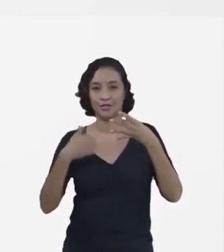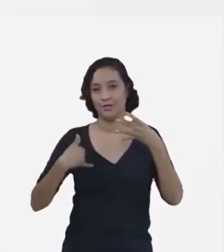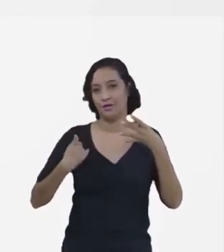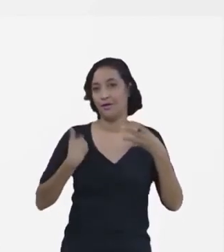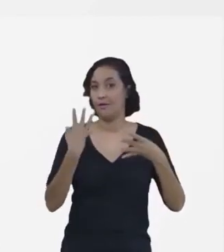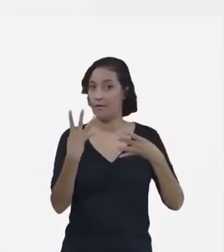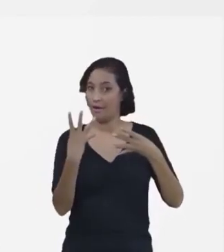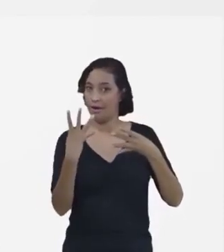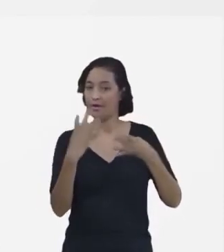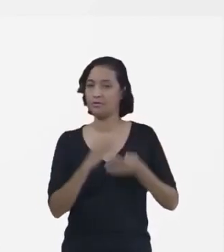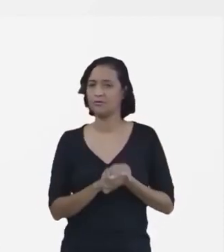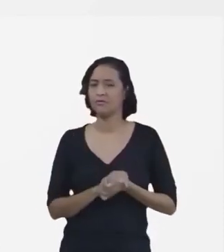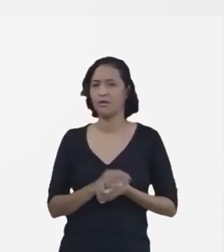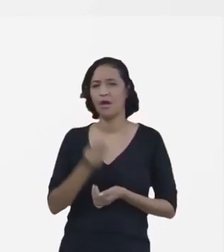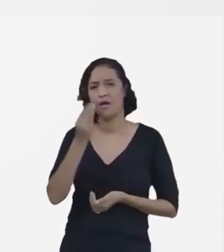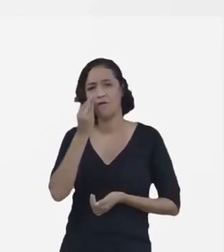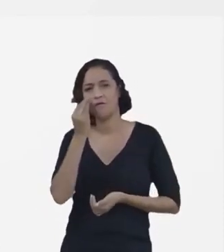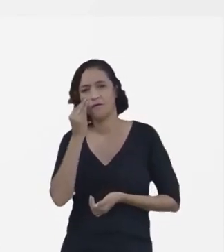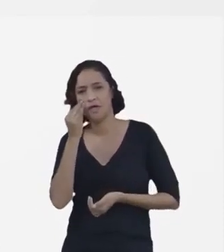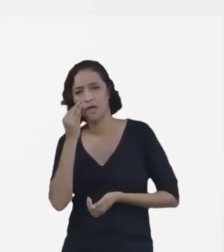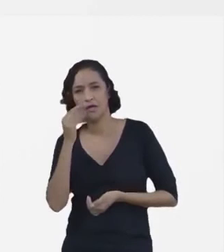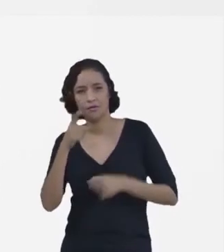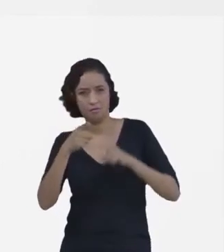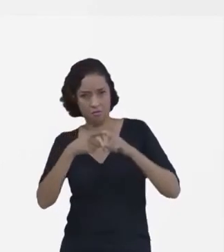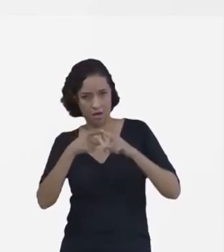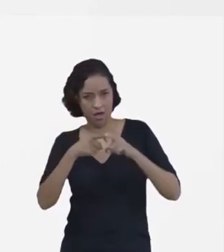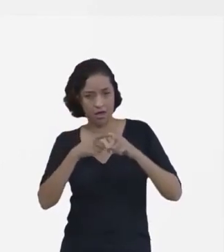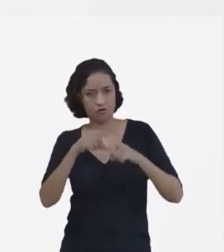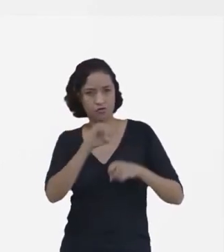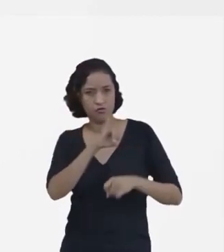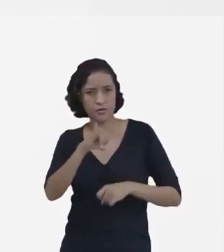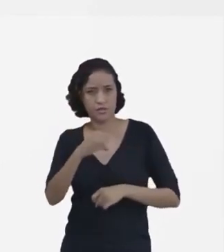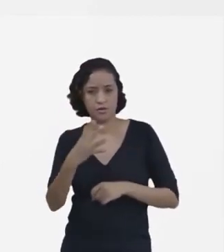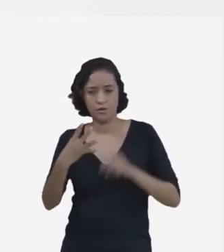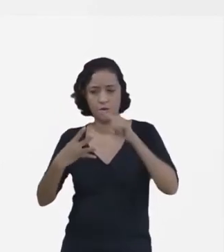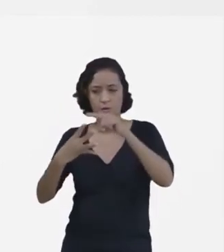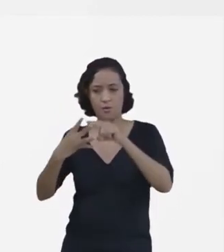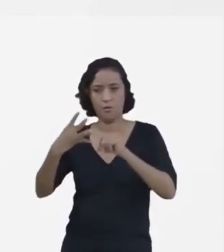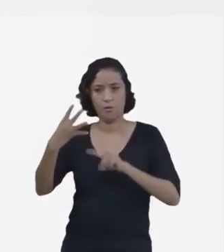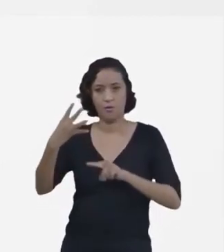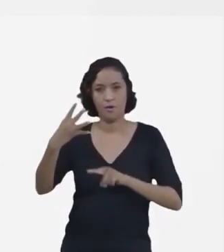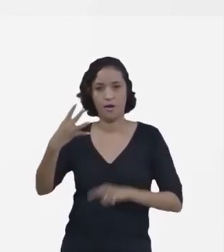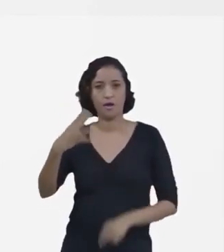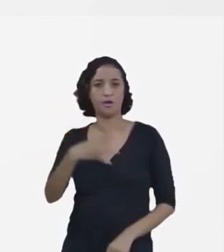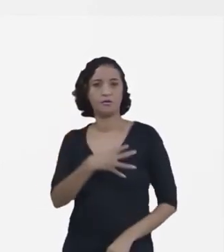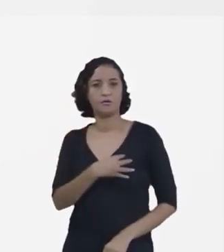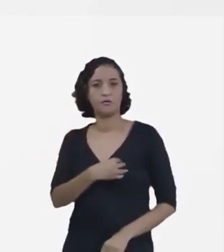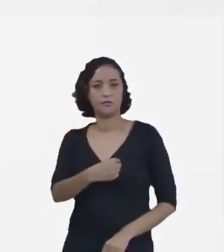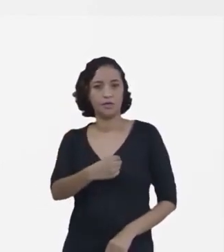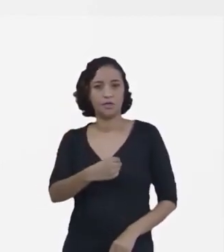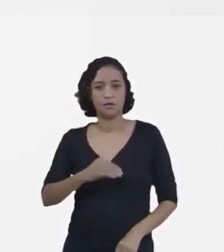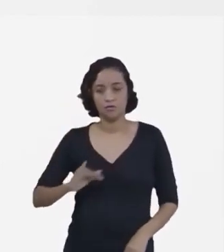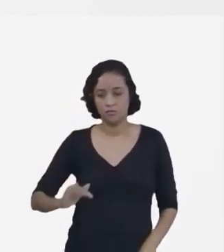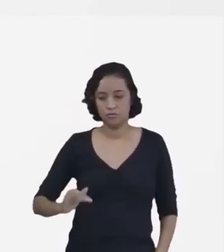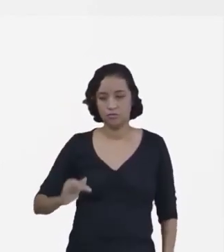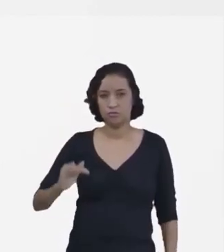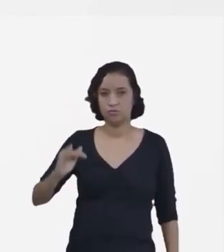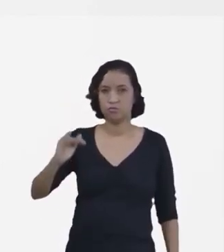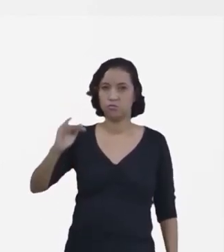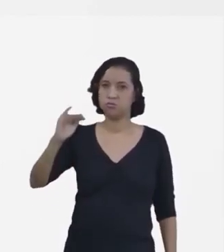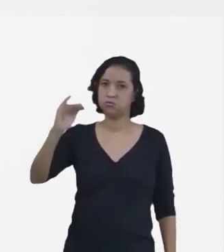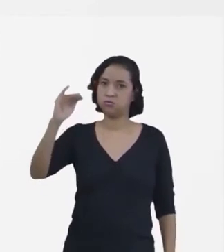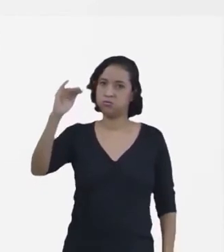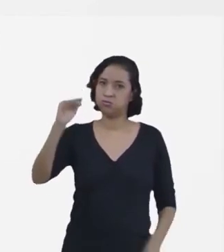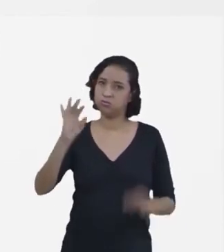e crescendo adequadamente para a sua idade. Observe a cena a seguir e responda. Então, vamos